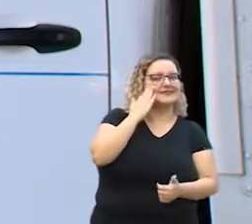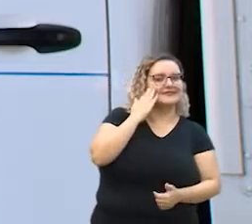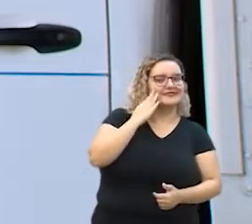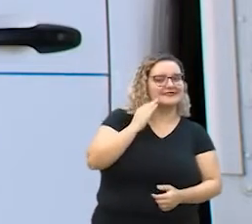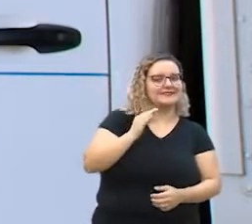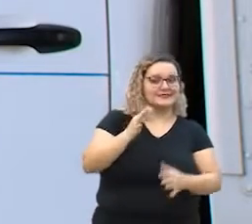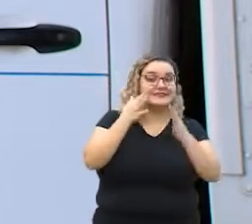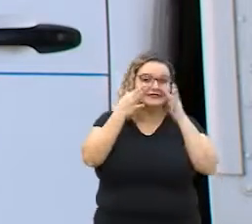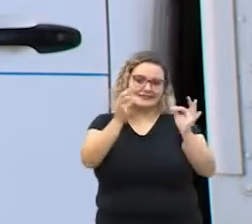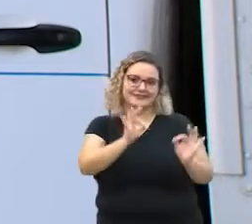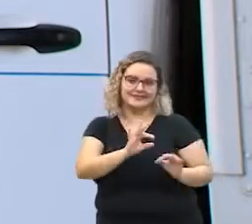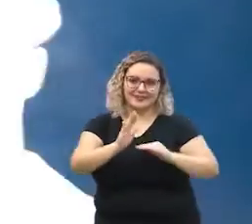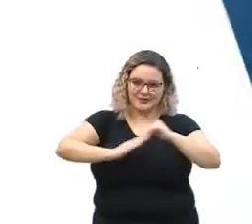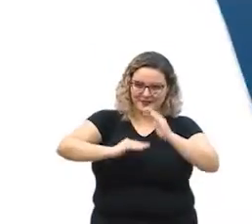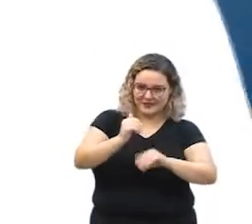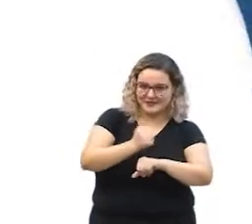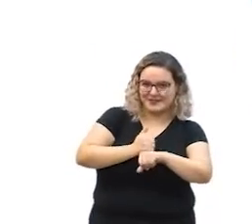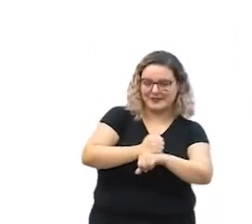Se liga na profissão.